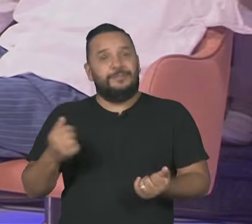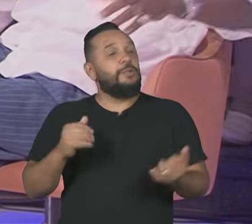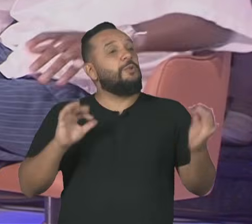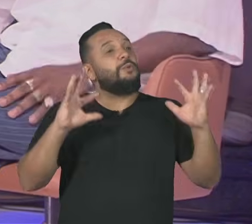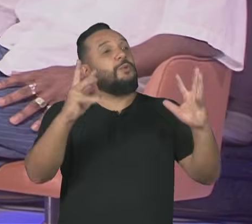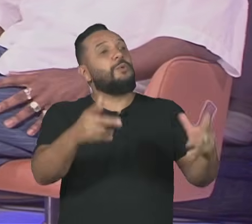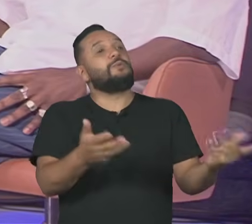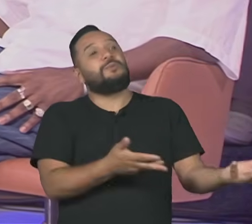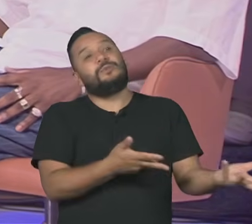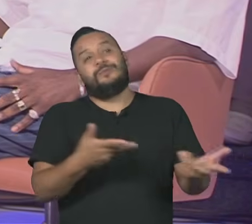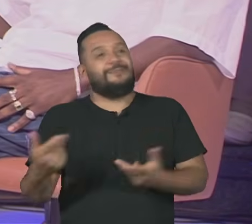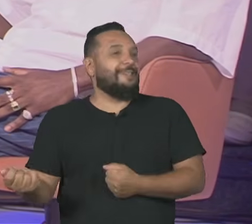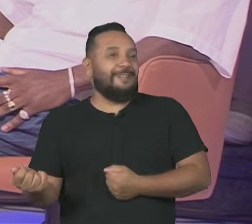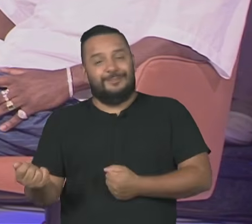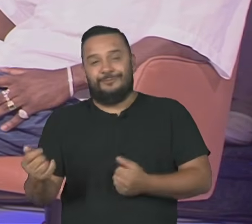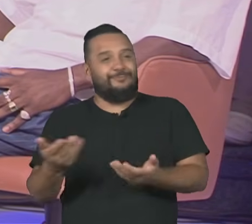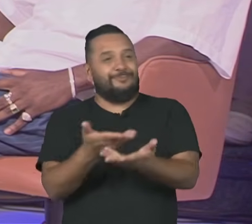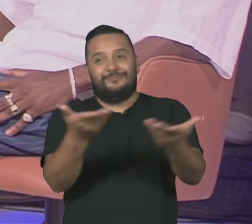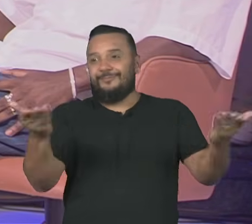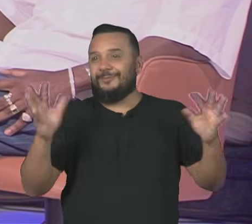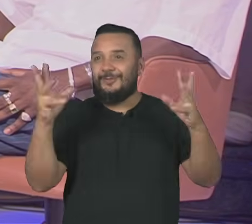convidados.